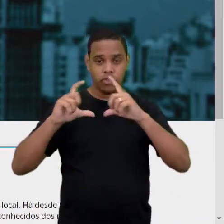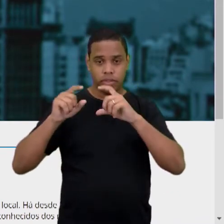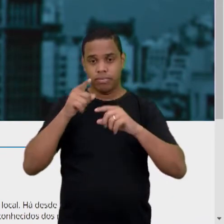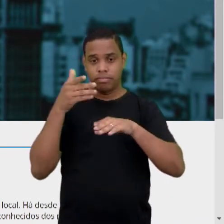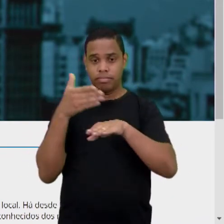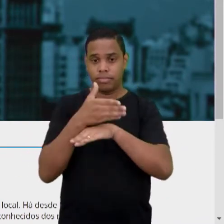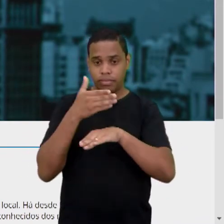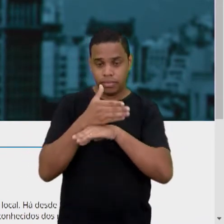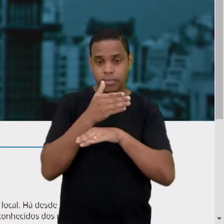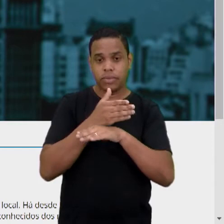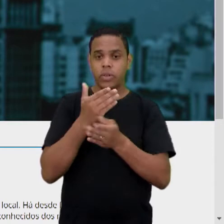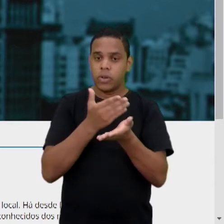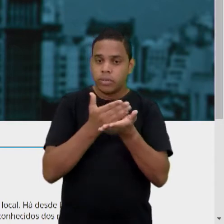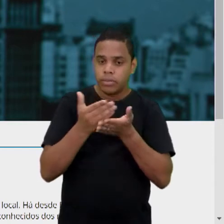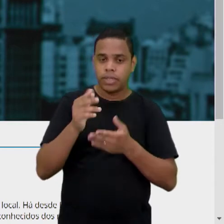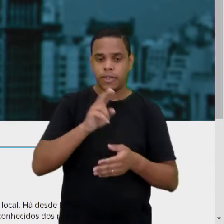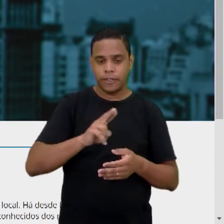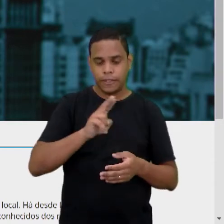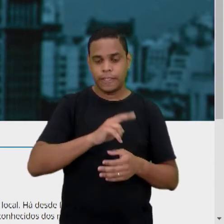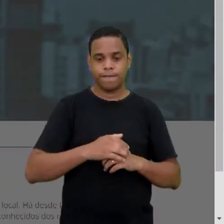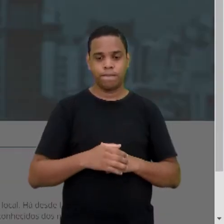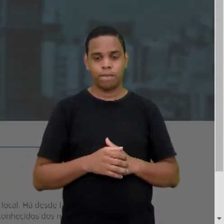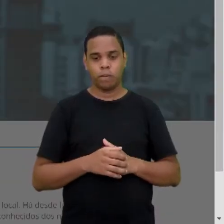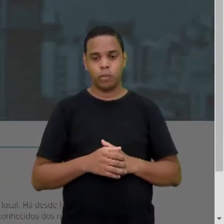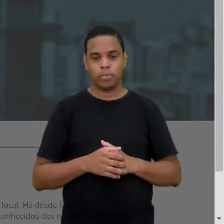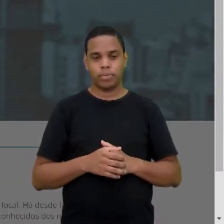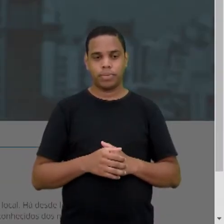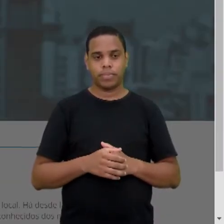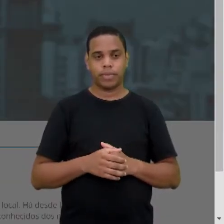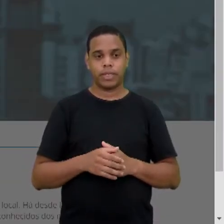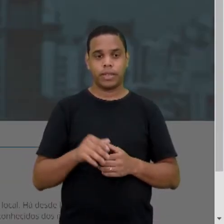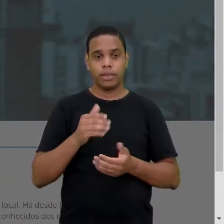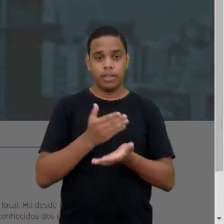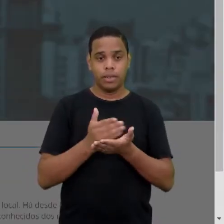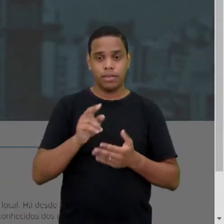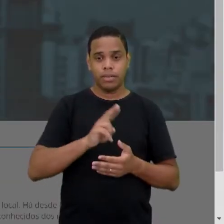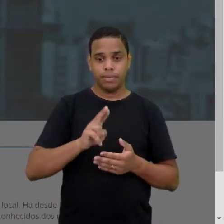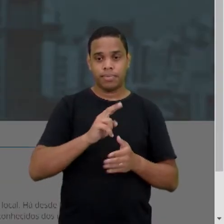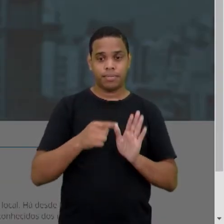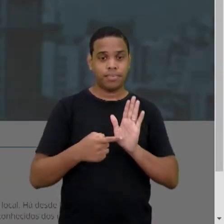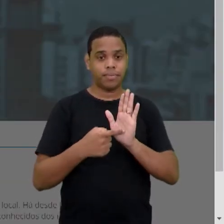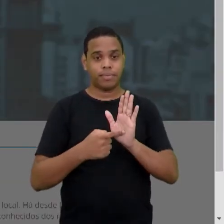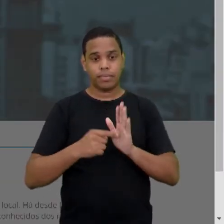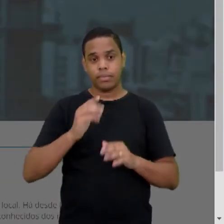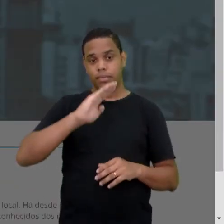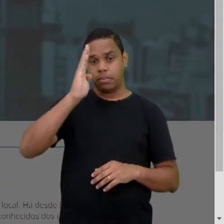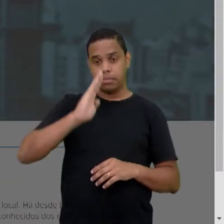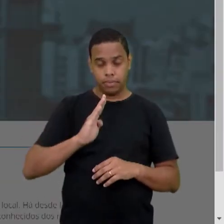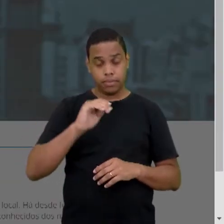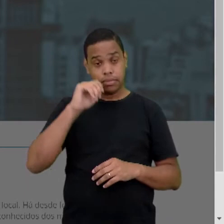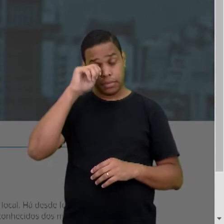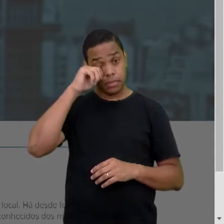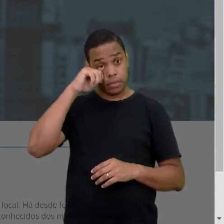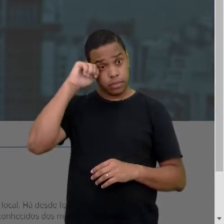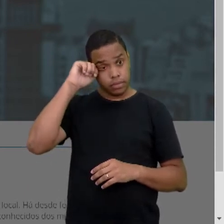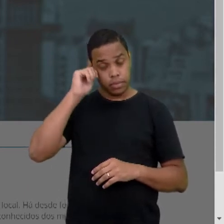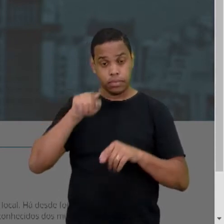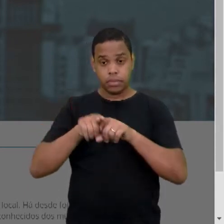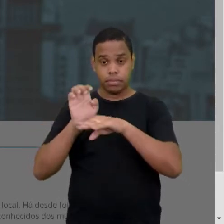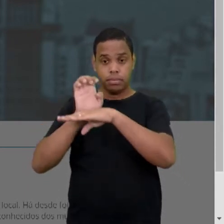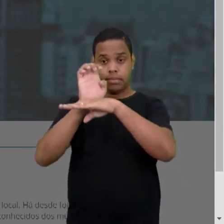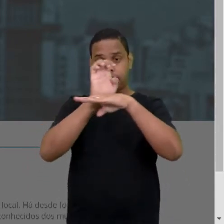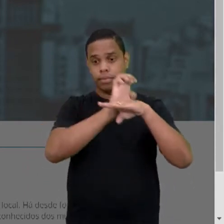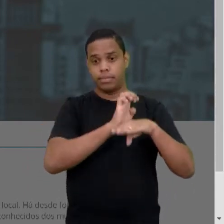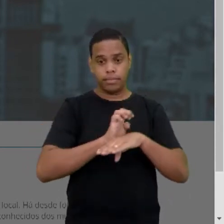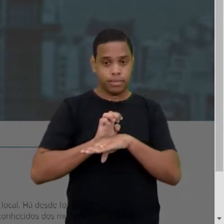aqui, ó, comece a usar. Tá? No comece a usar, ele aparece aqui Brasil e estados. Né?